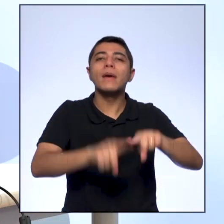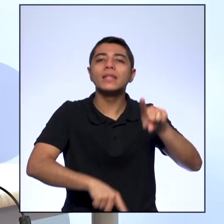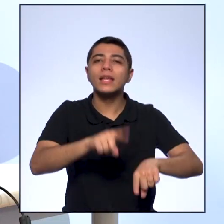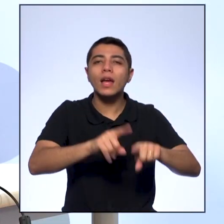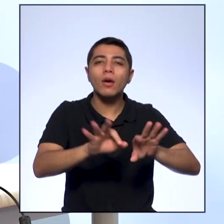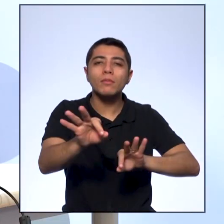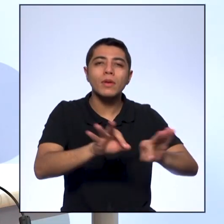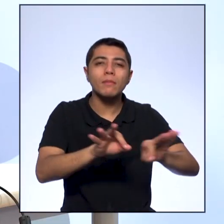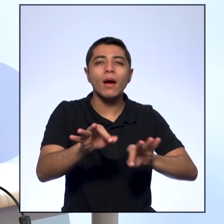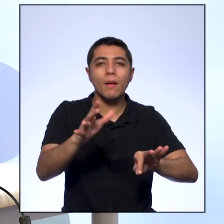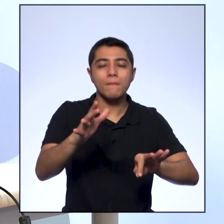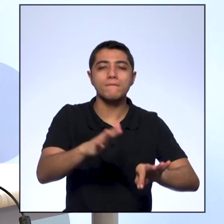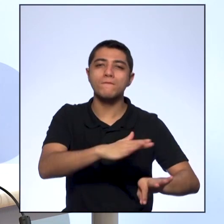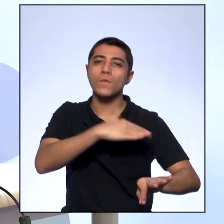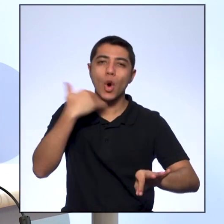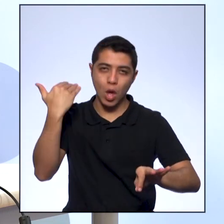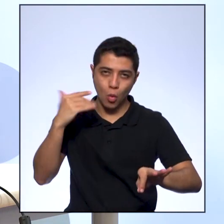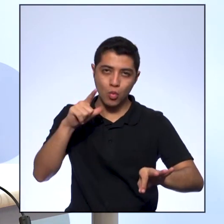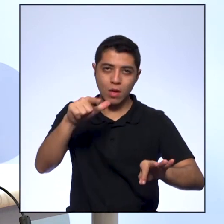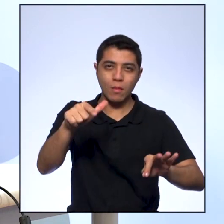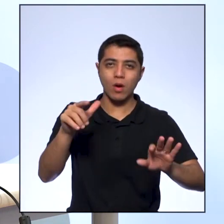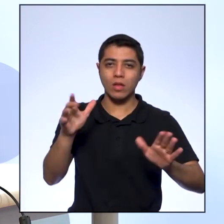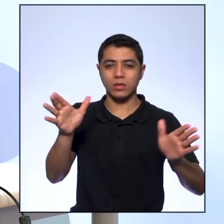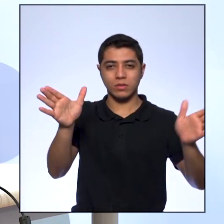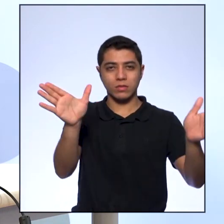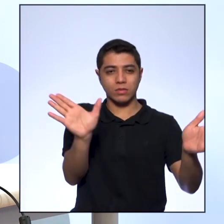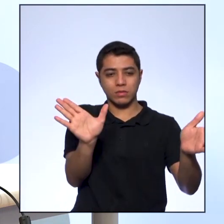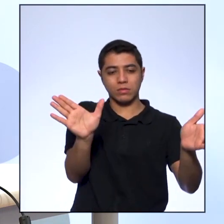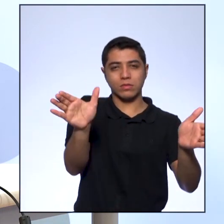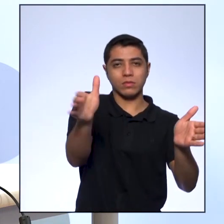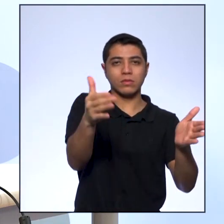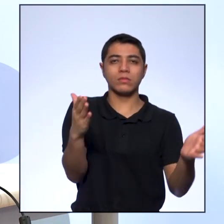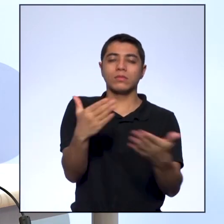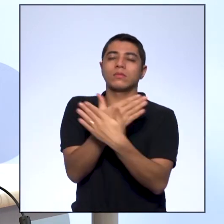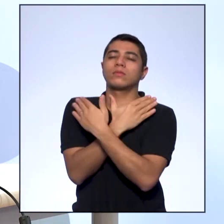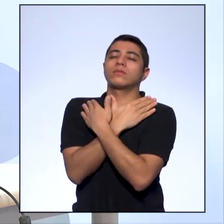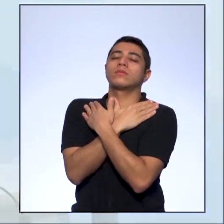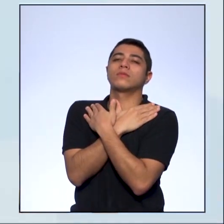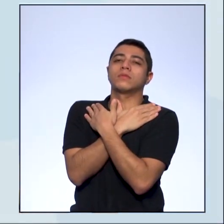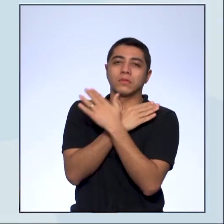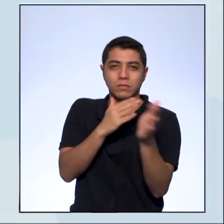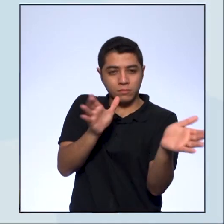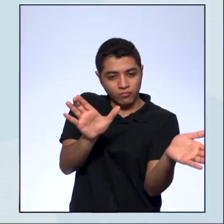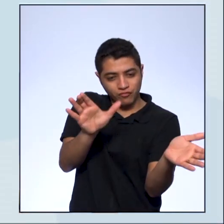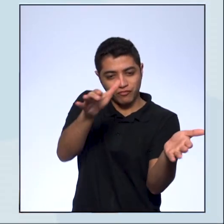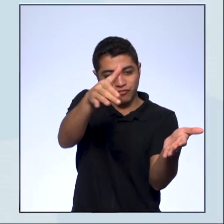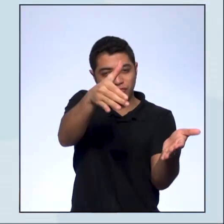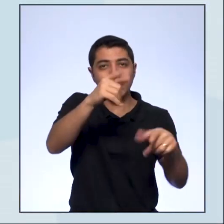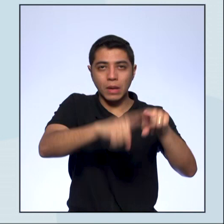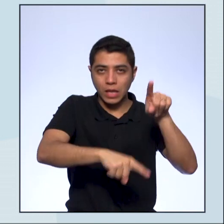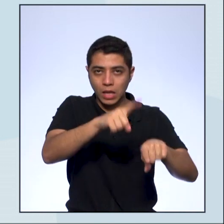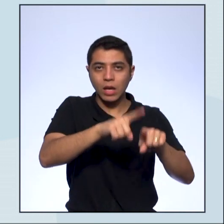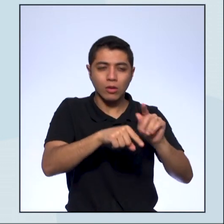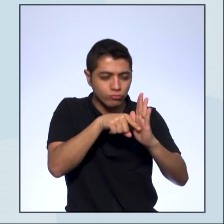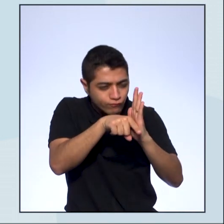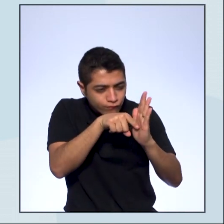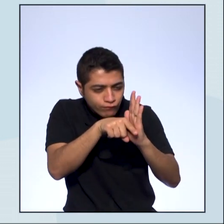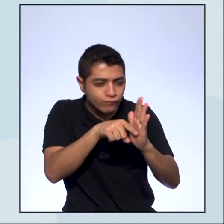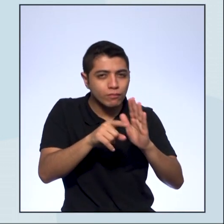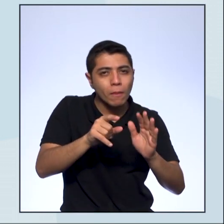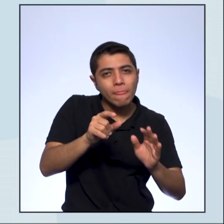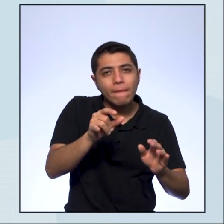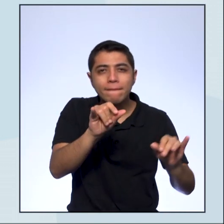tá? E os militares também acabaram ganhando um prestígio no Médio e no Novo Império, justamente por conta